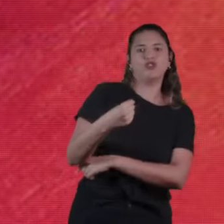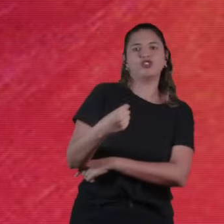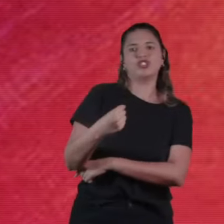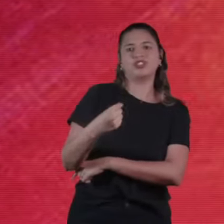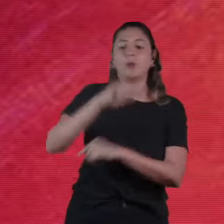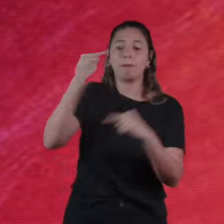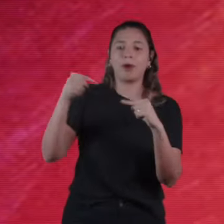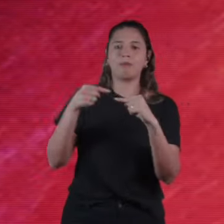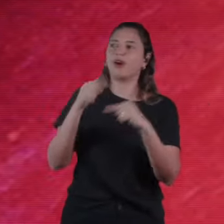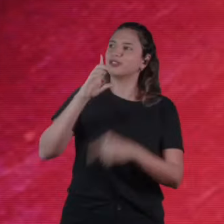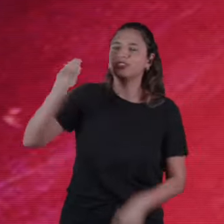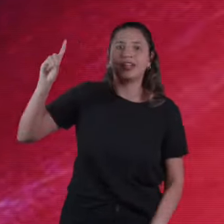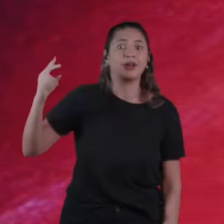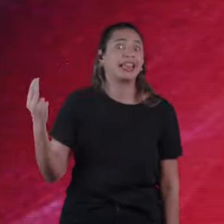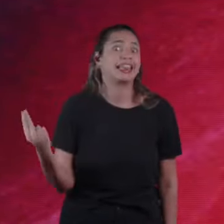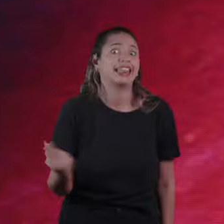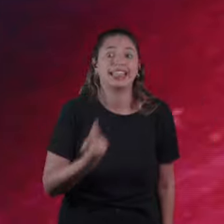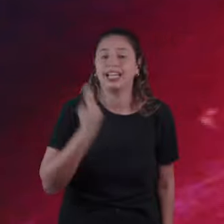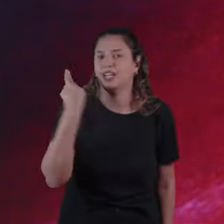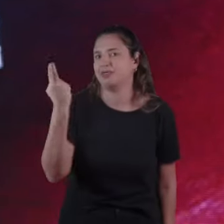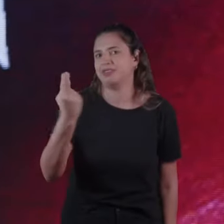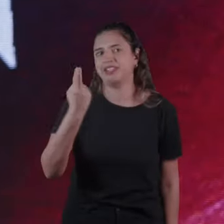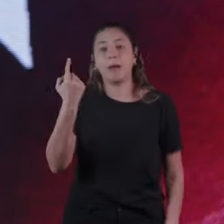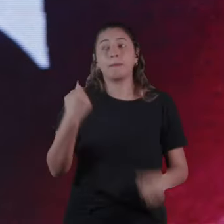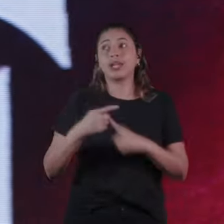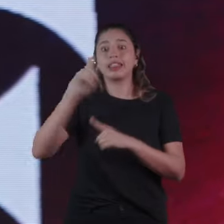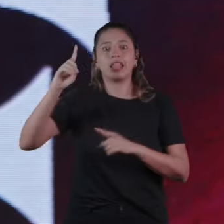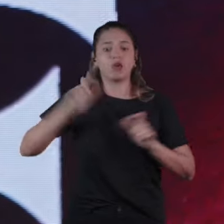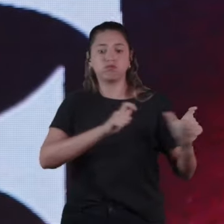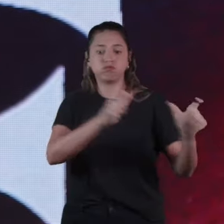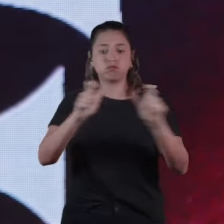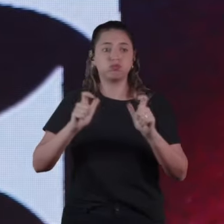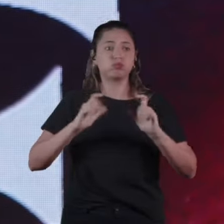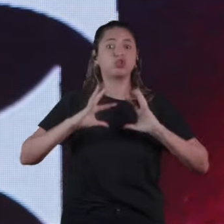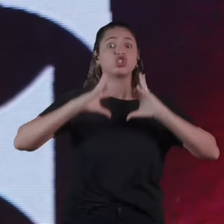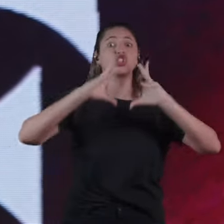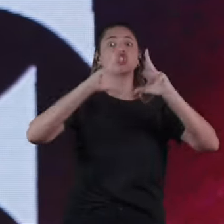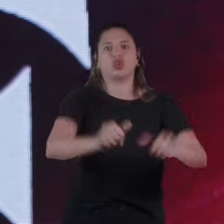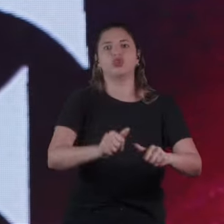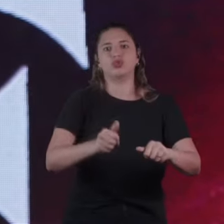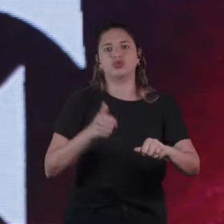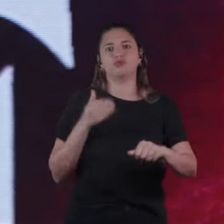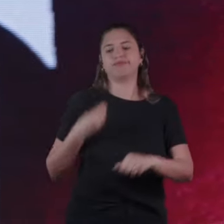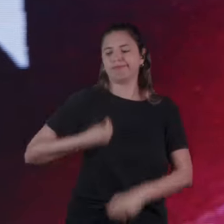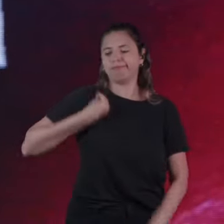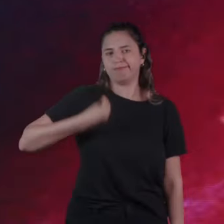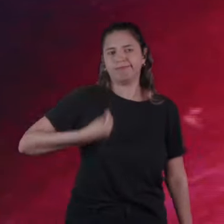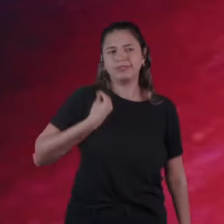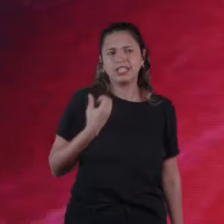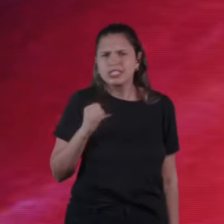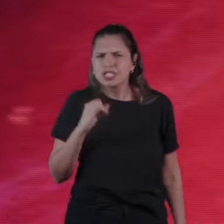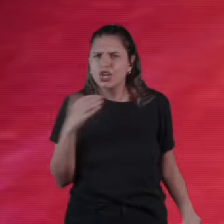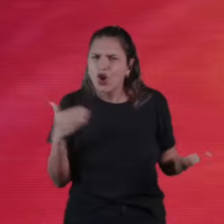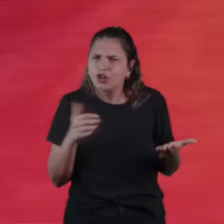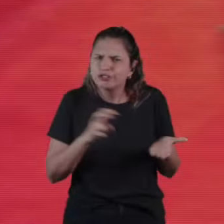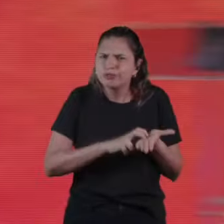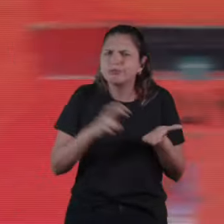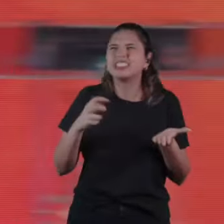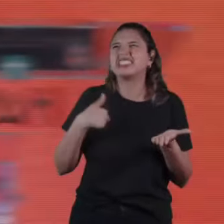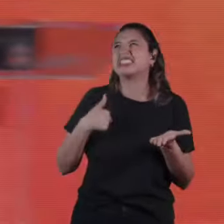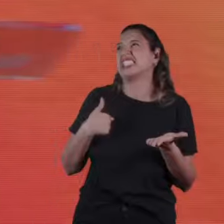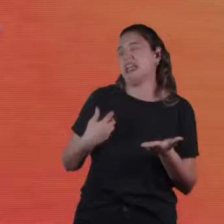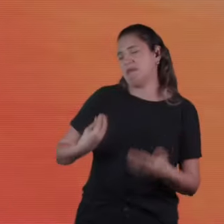tem como, Deus está presente em todos os lugares. Se você dissesse assim hoje de manhã, olha, minha vida está